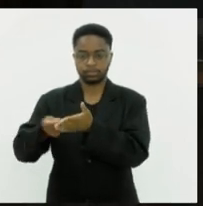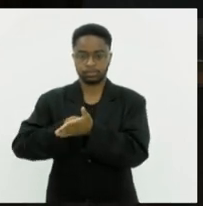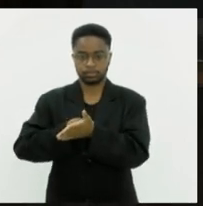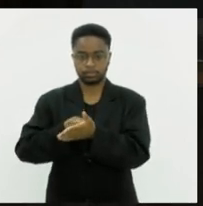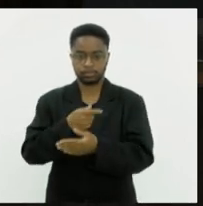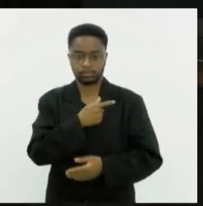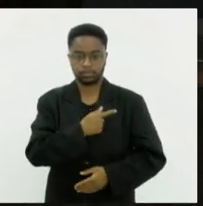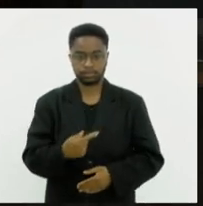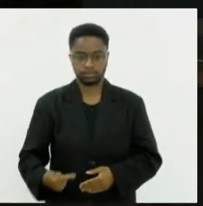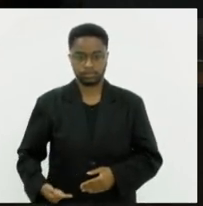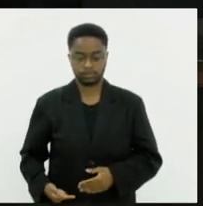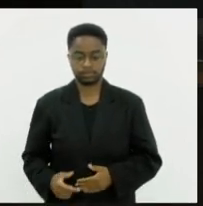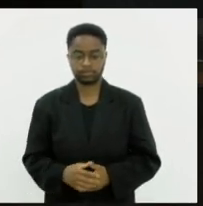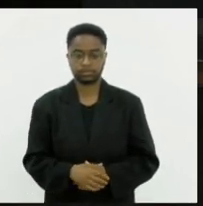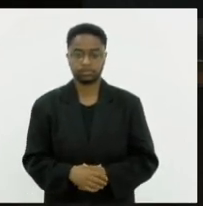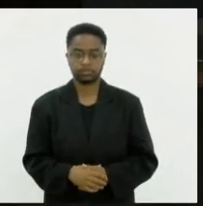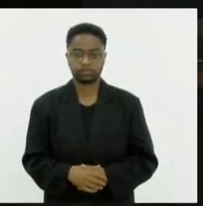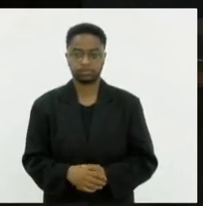autógrafo.